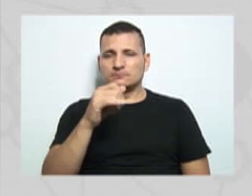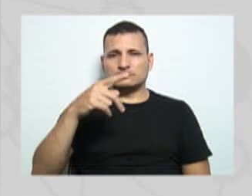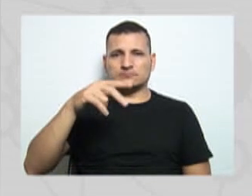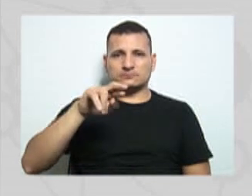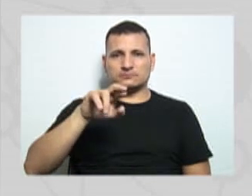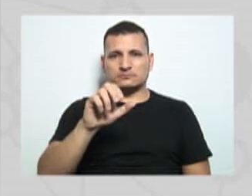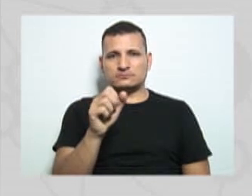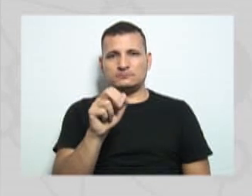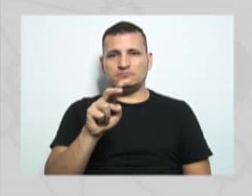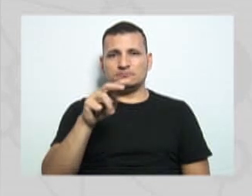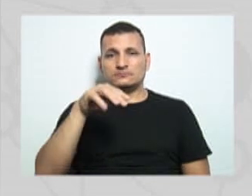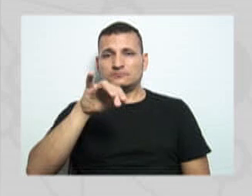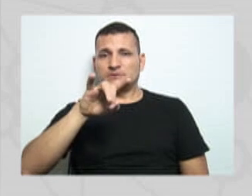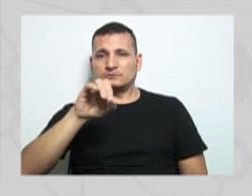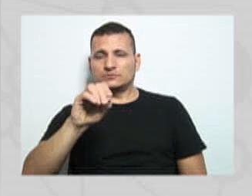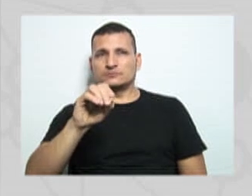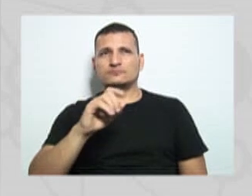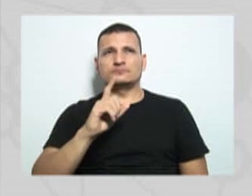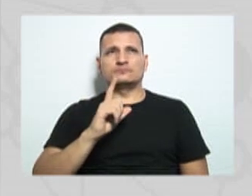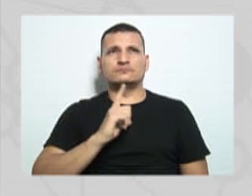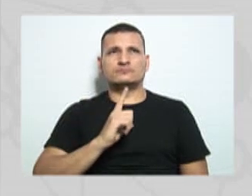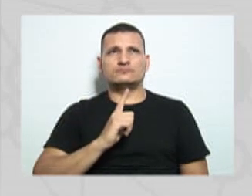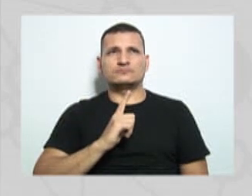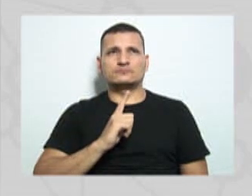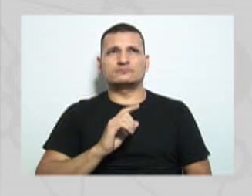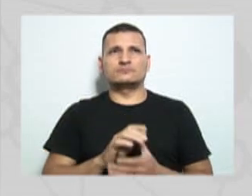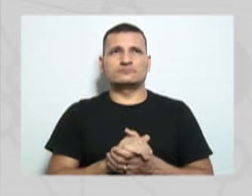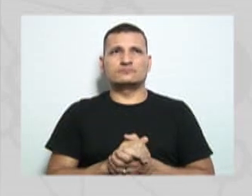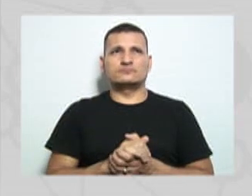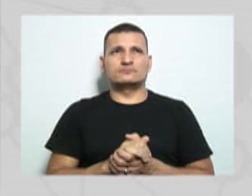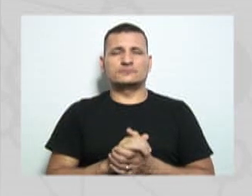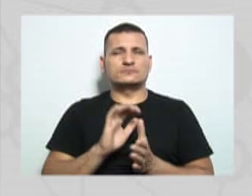incidência cumulativa, nós temos a alíquota dele